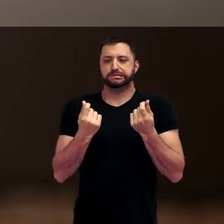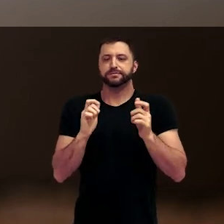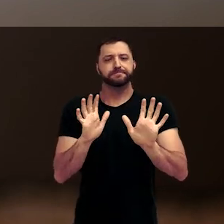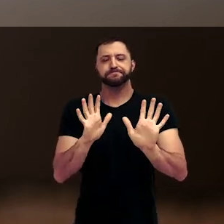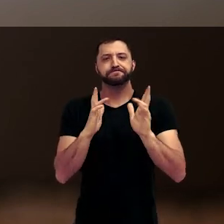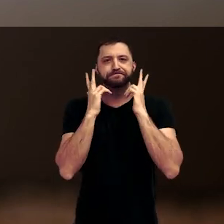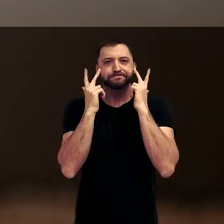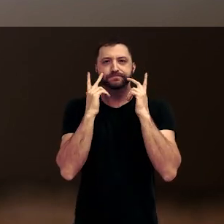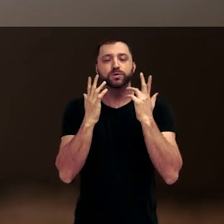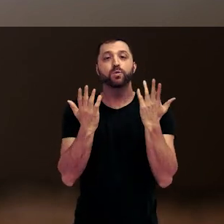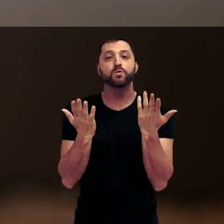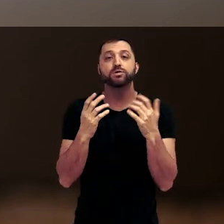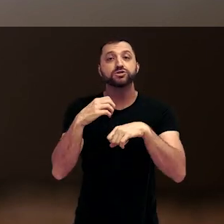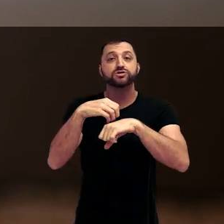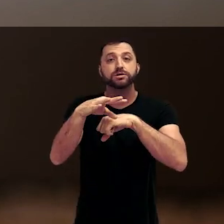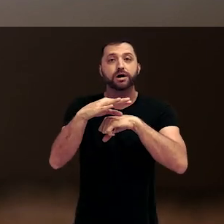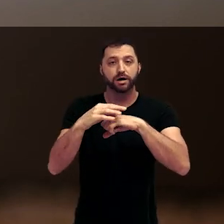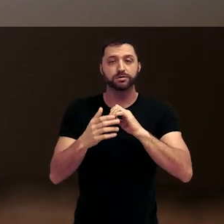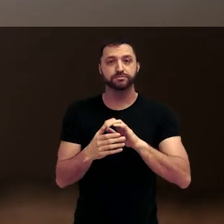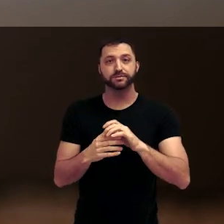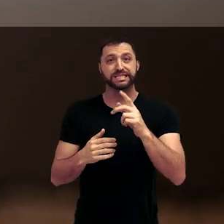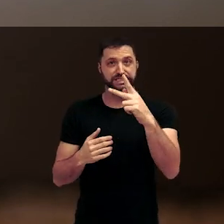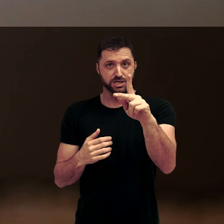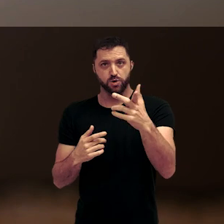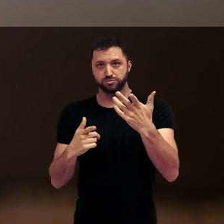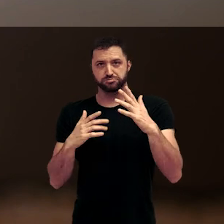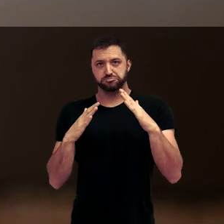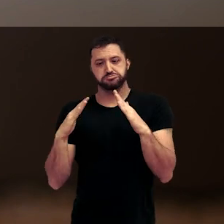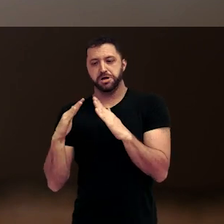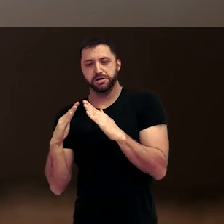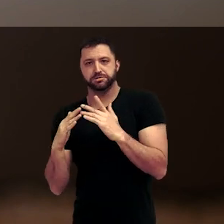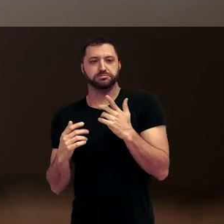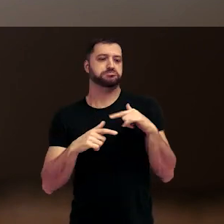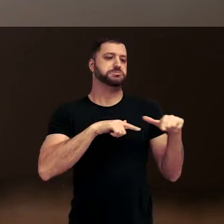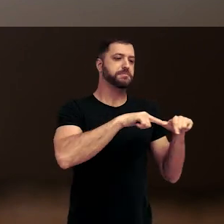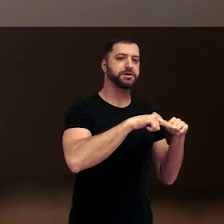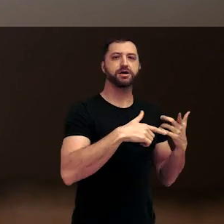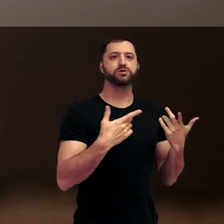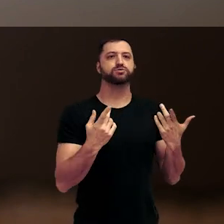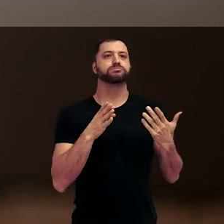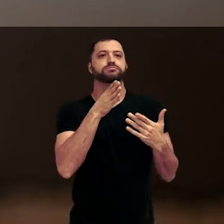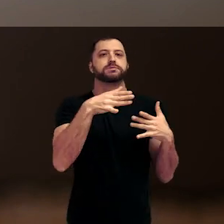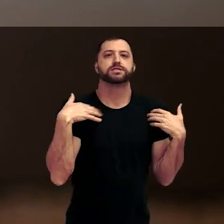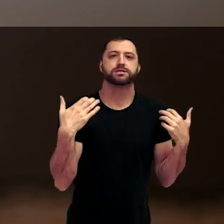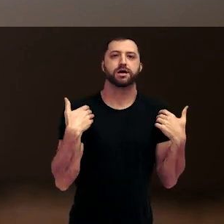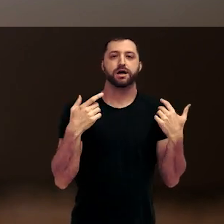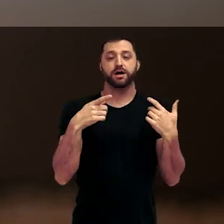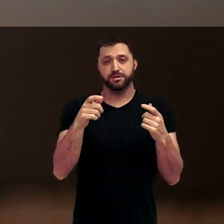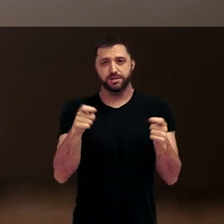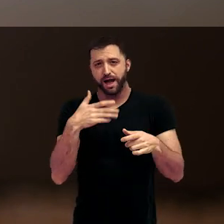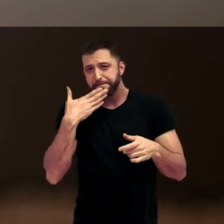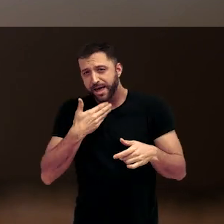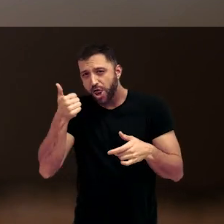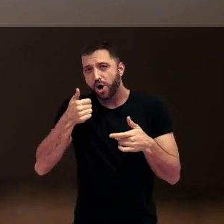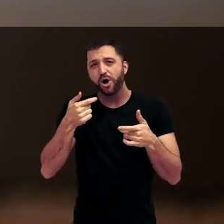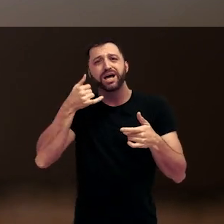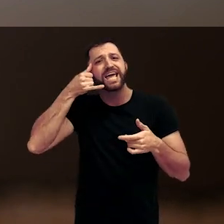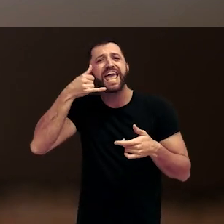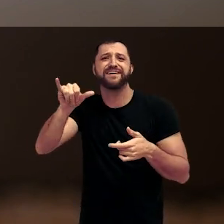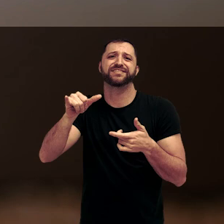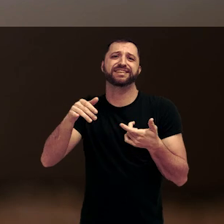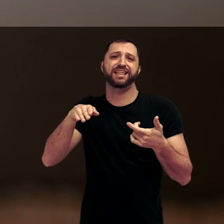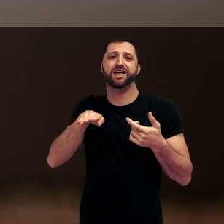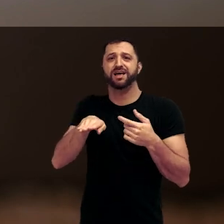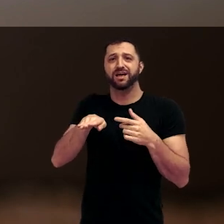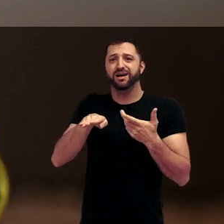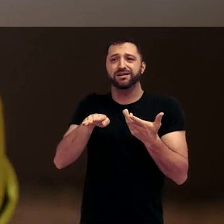gastar, sem se comprometer muito, é se você puder escolher a sua forma de deslocamento ser mais limpa, se eu